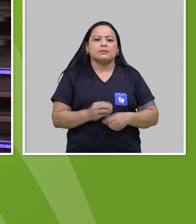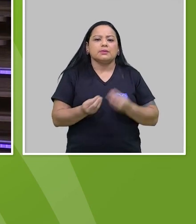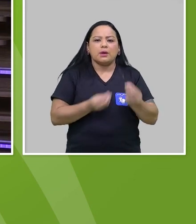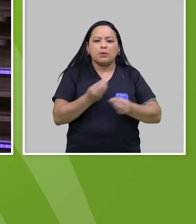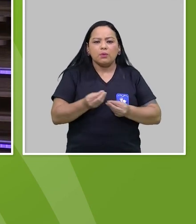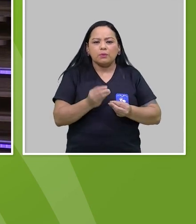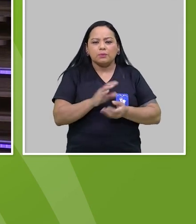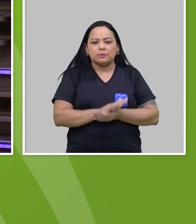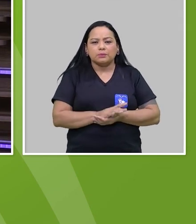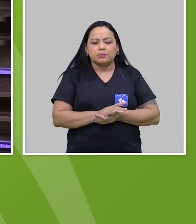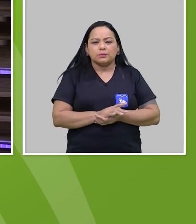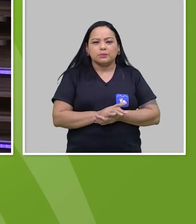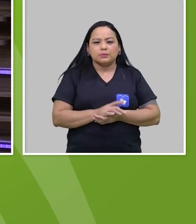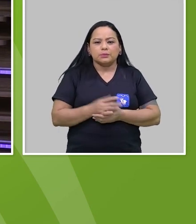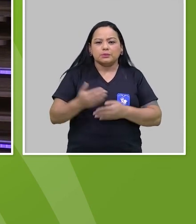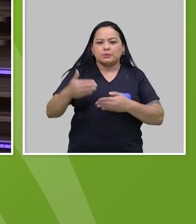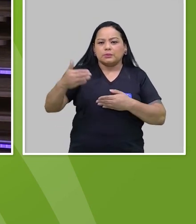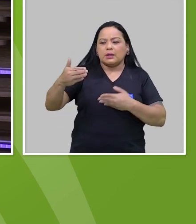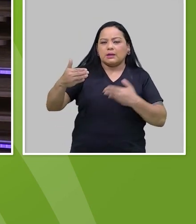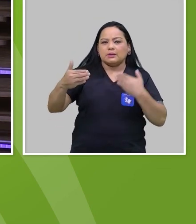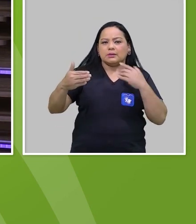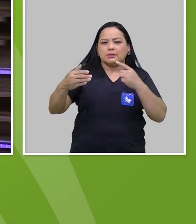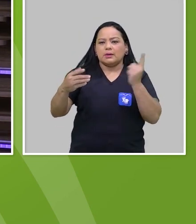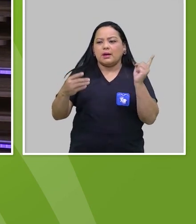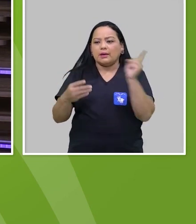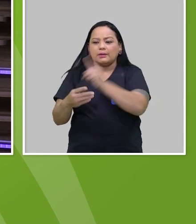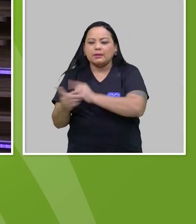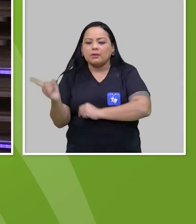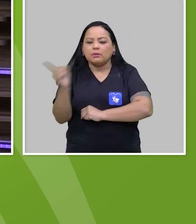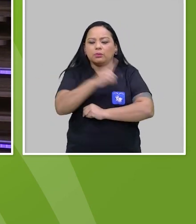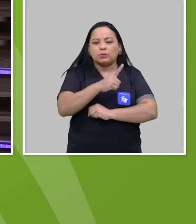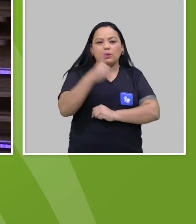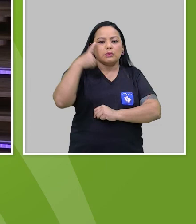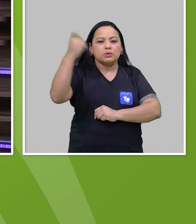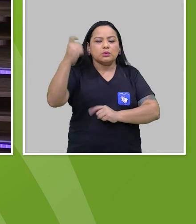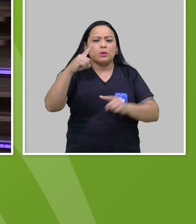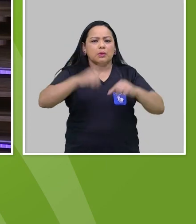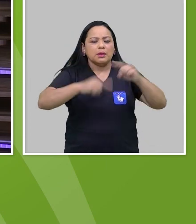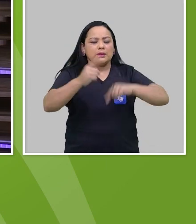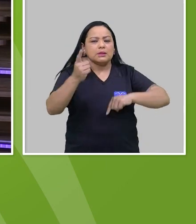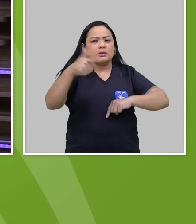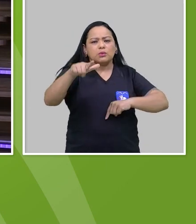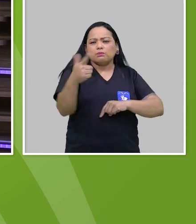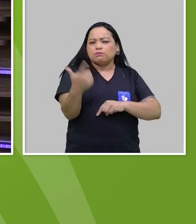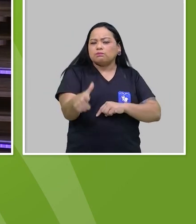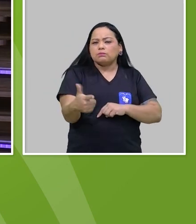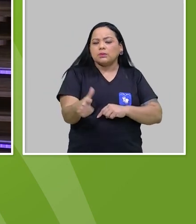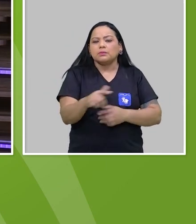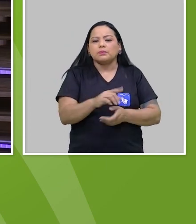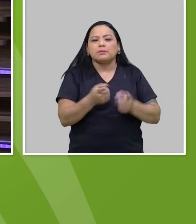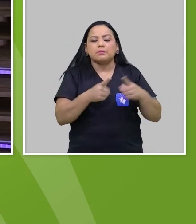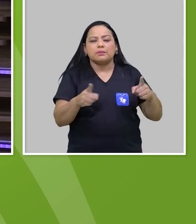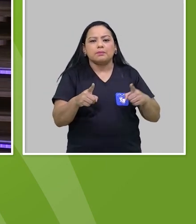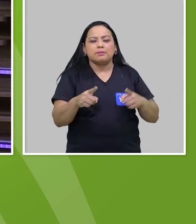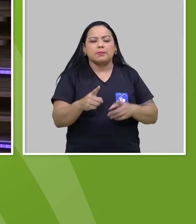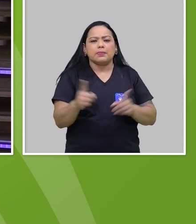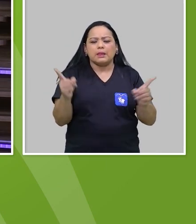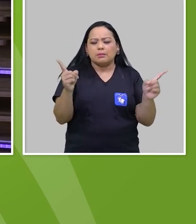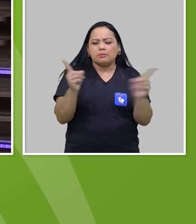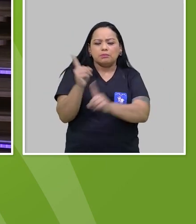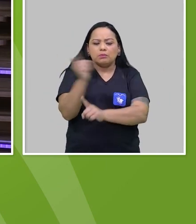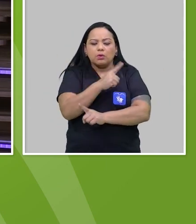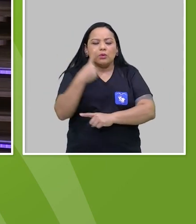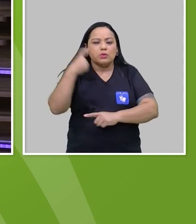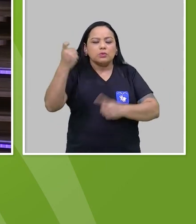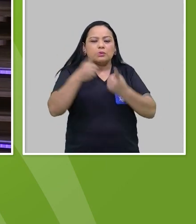à reflexão do som. Existem outros materiais que não. Eles não vão refletir o som, mas eles